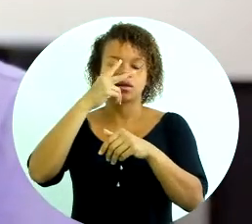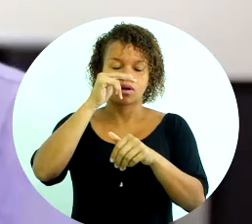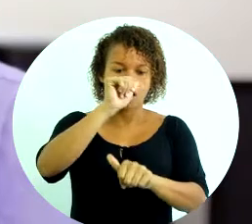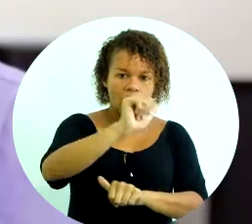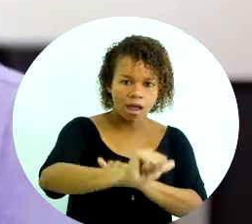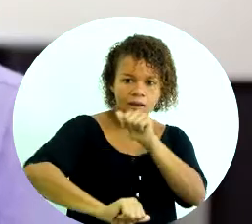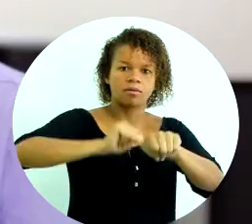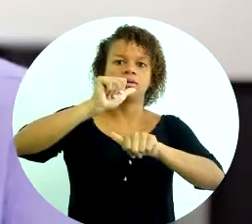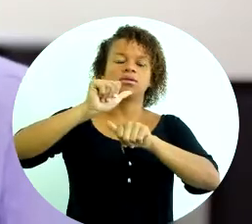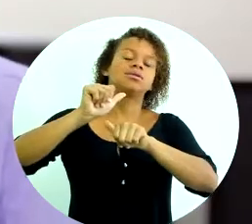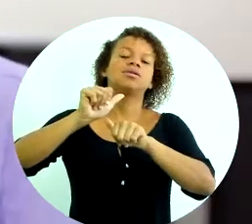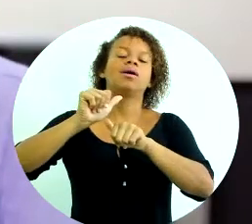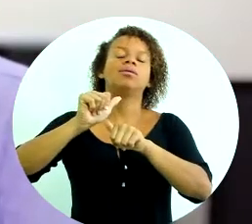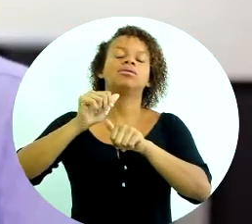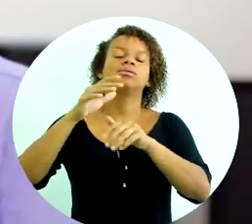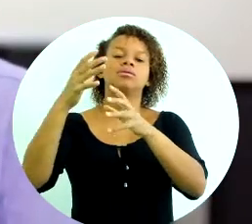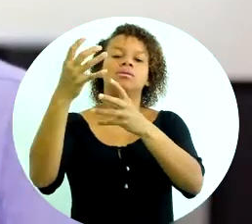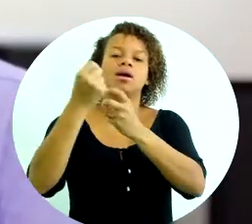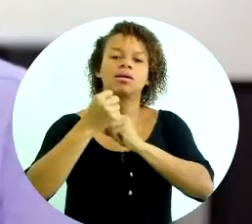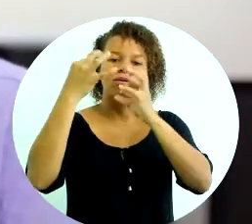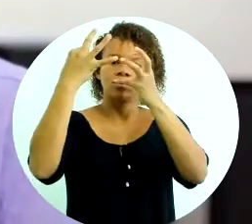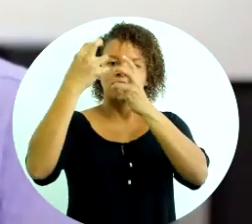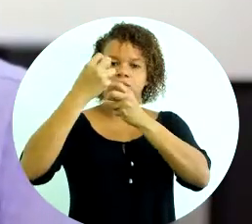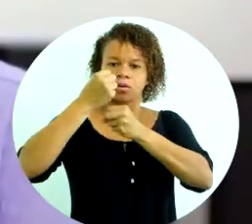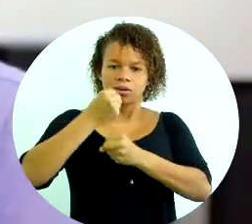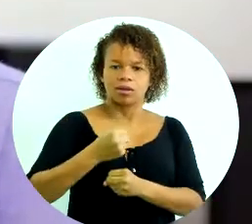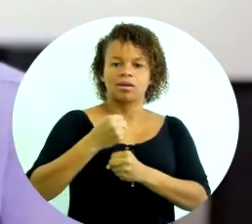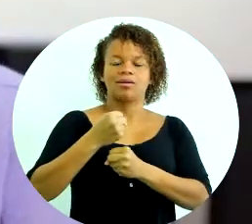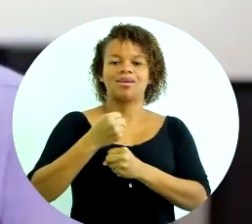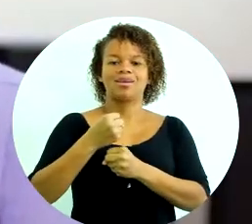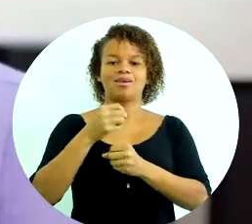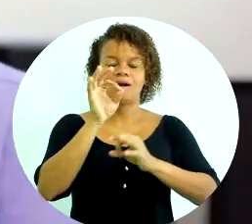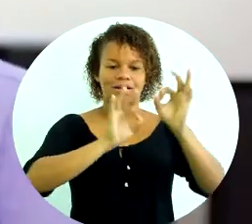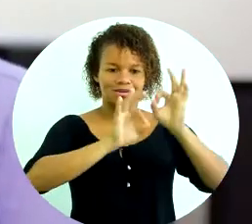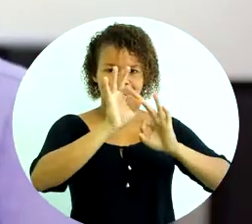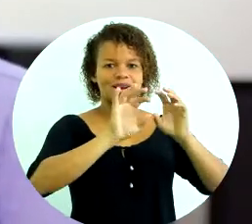que através de uma revolução tomaria o poder,